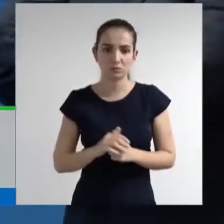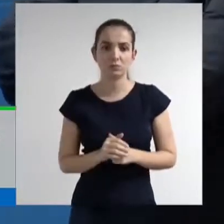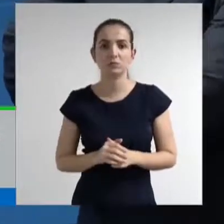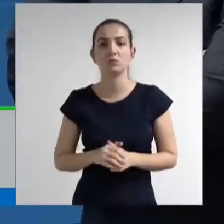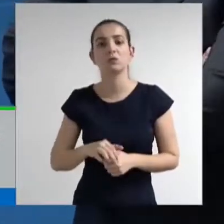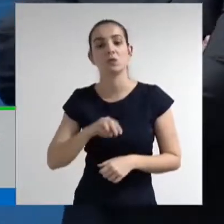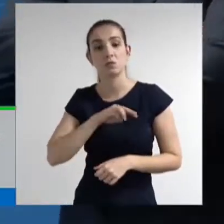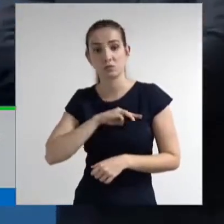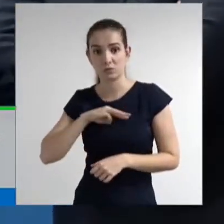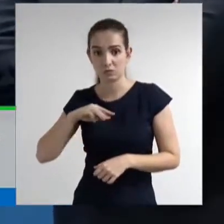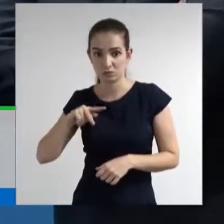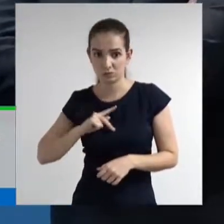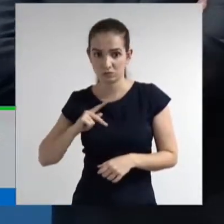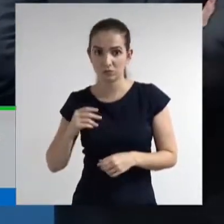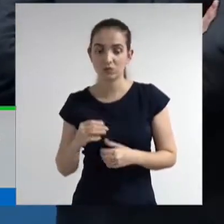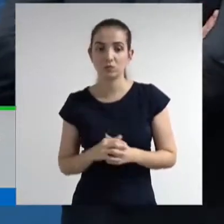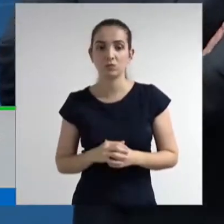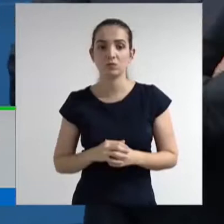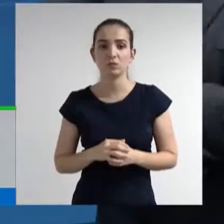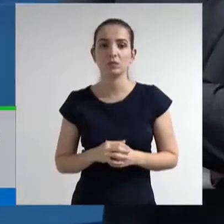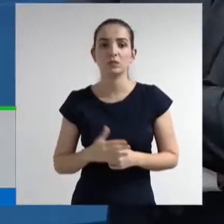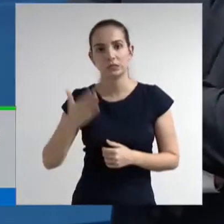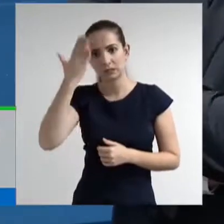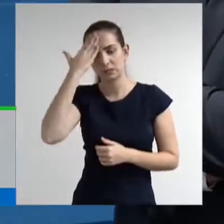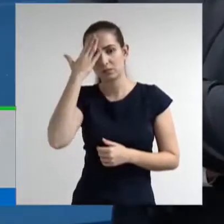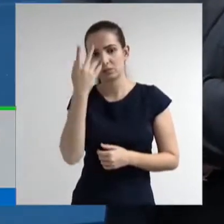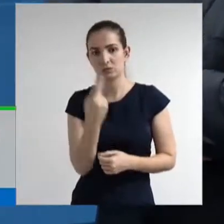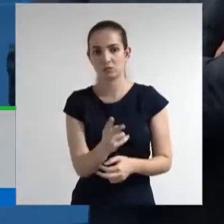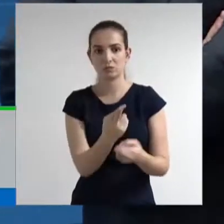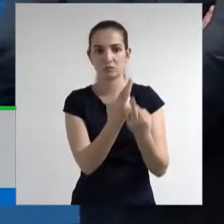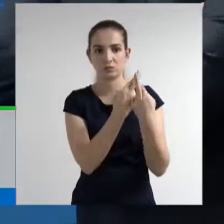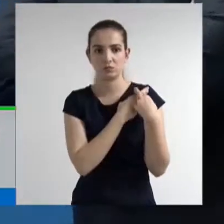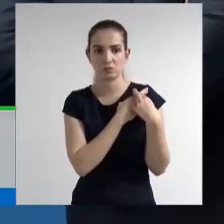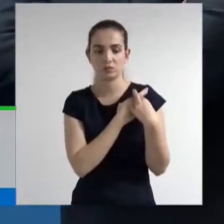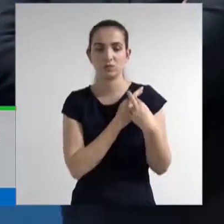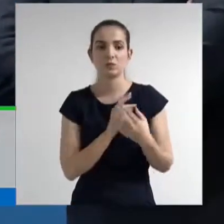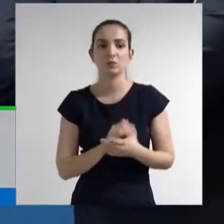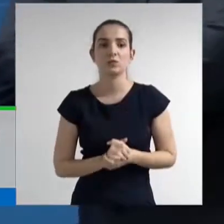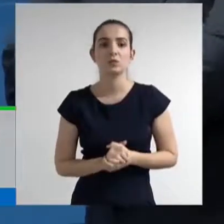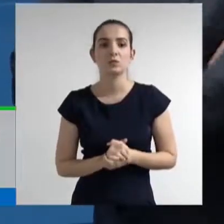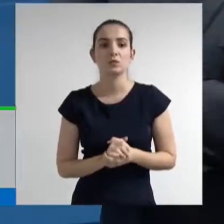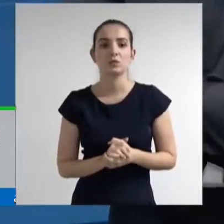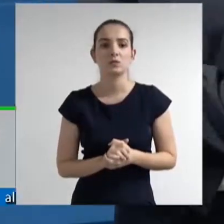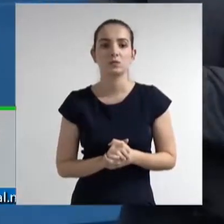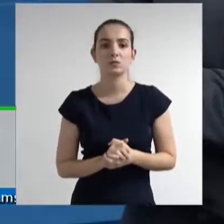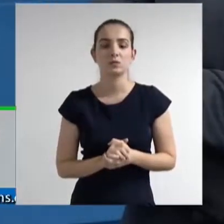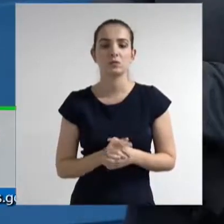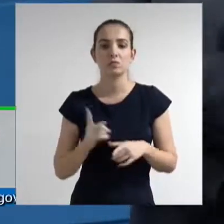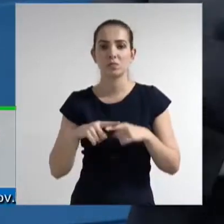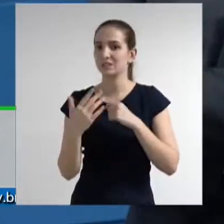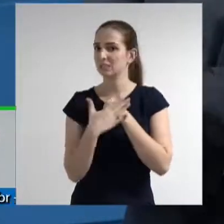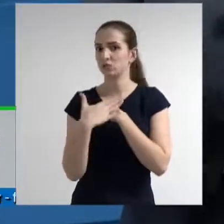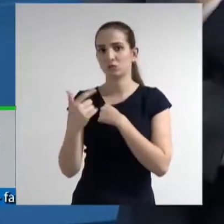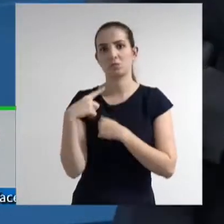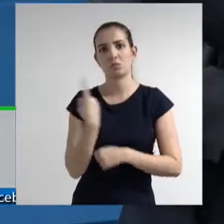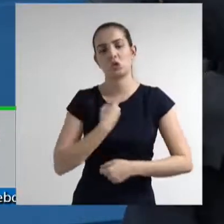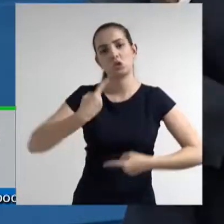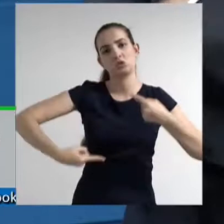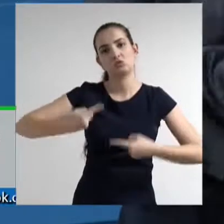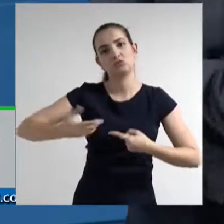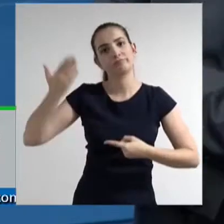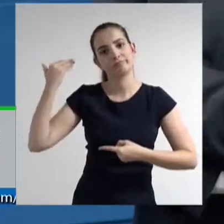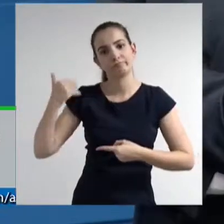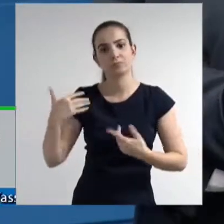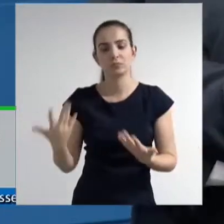está cônscio da sua responsabilidade e de não ter nos chamado para a discussão